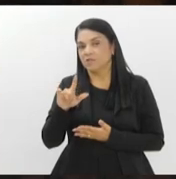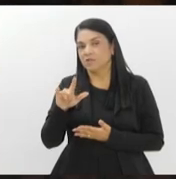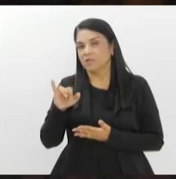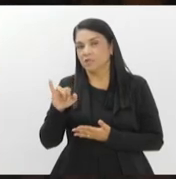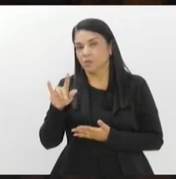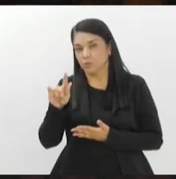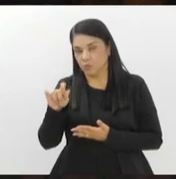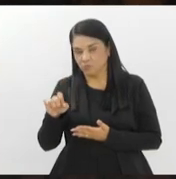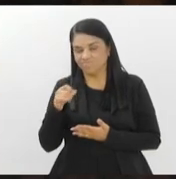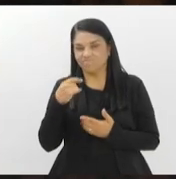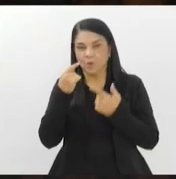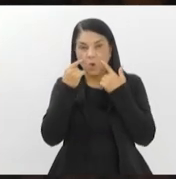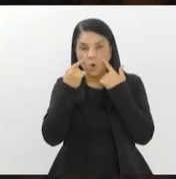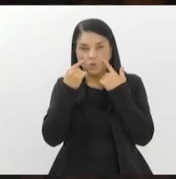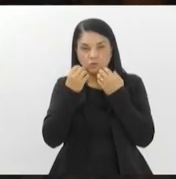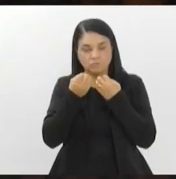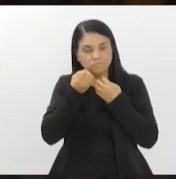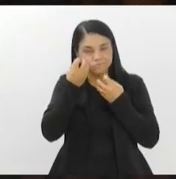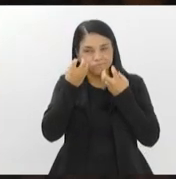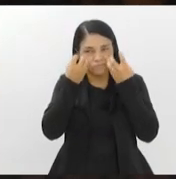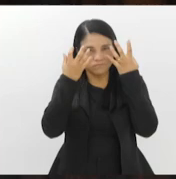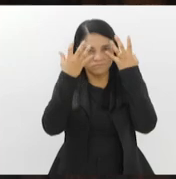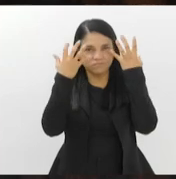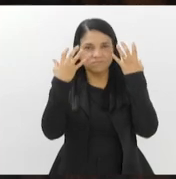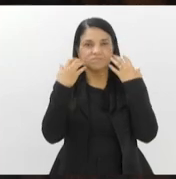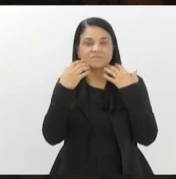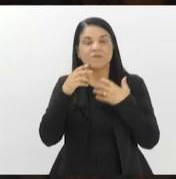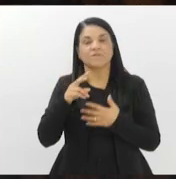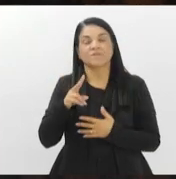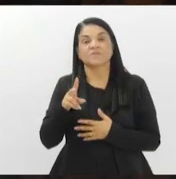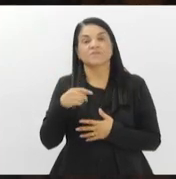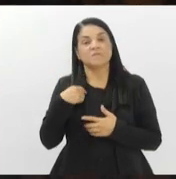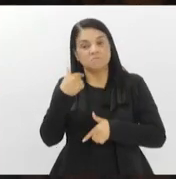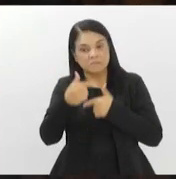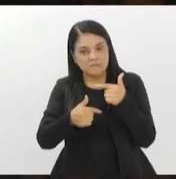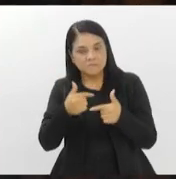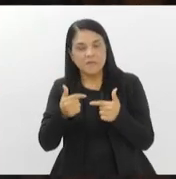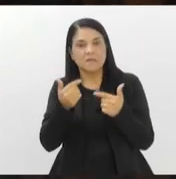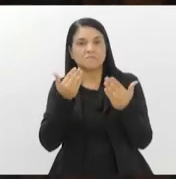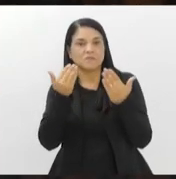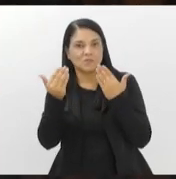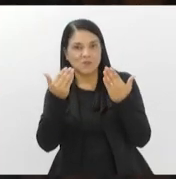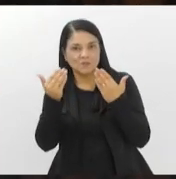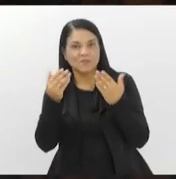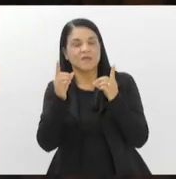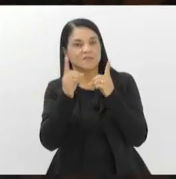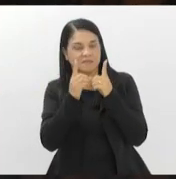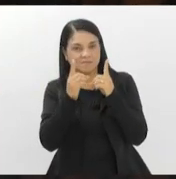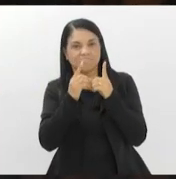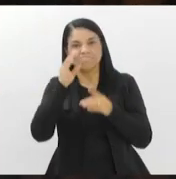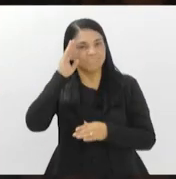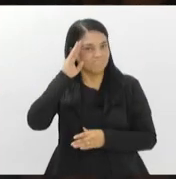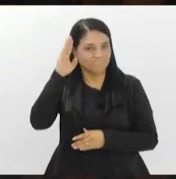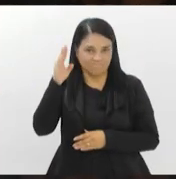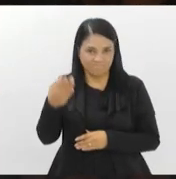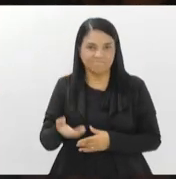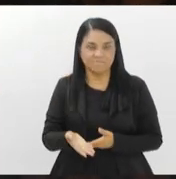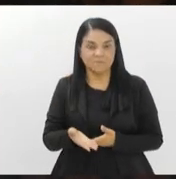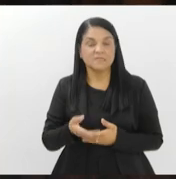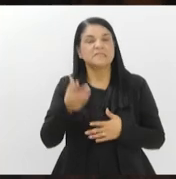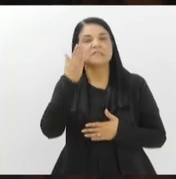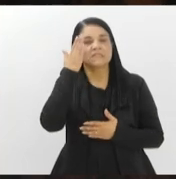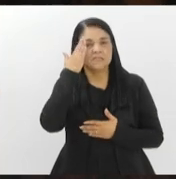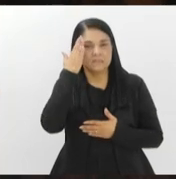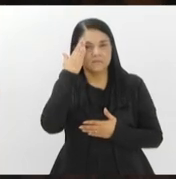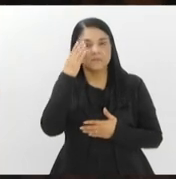pequenininho, né, mas a gente já precisa começar a trabalhar e ele precisa ter esse atendimento prioritário, porque nós sabemos